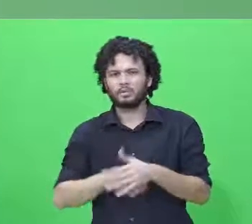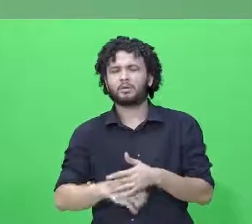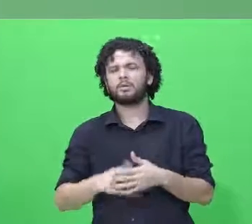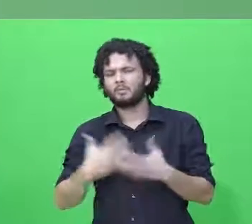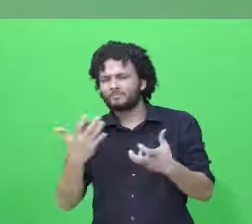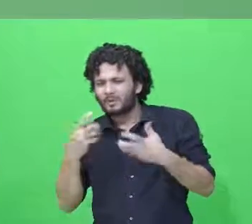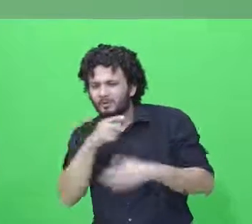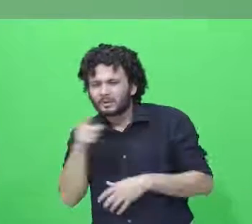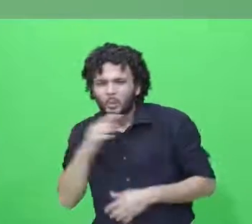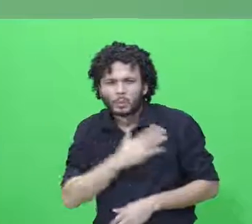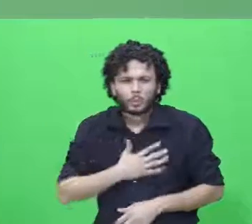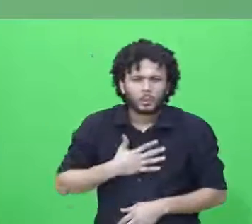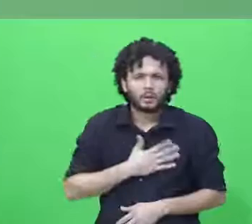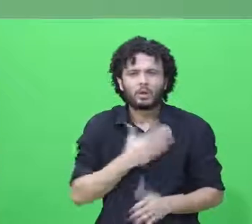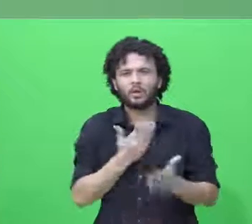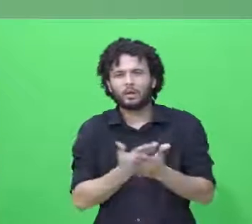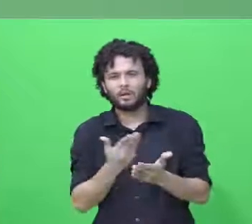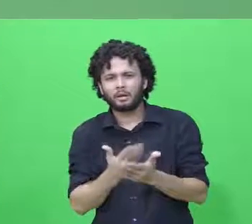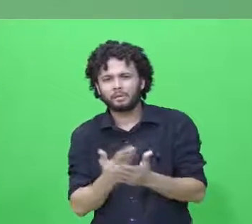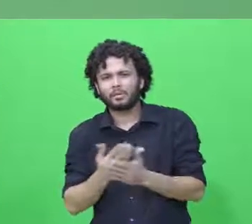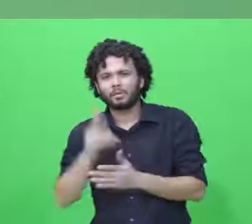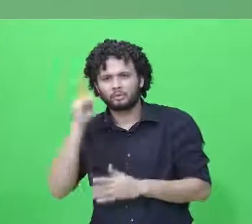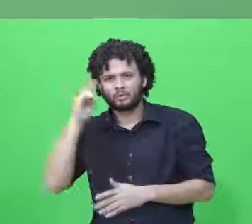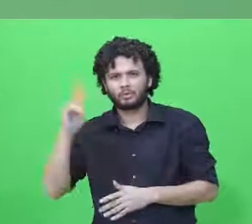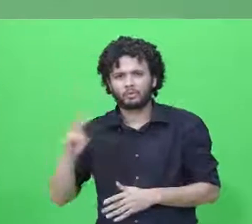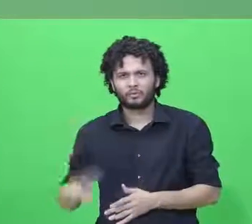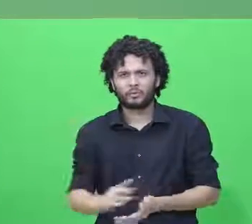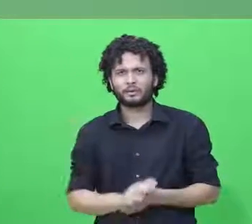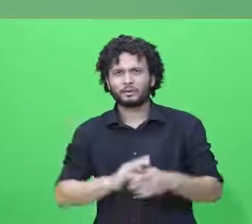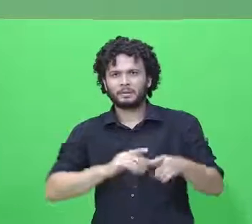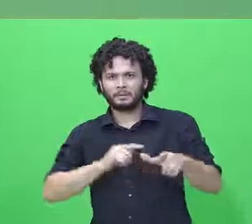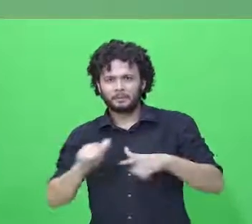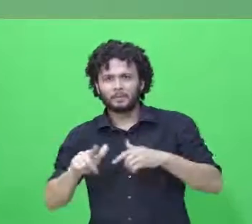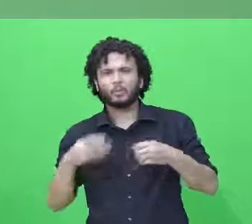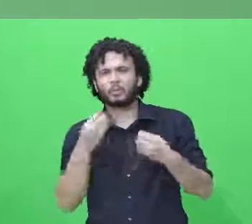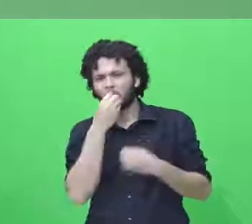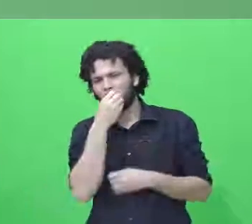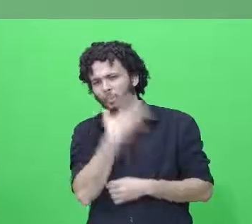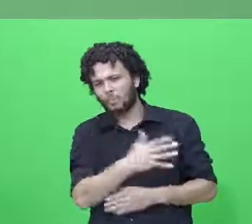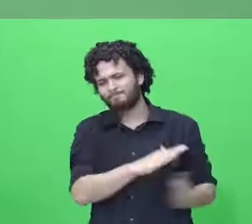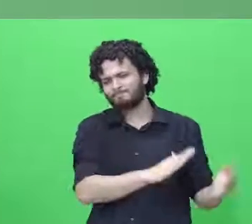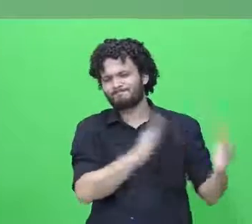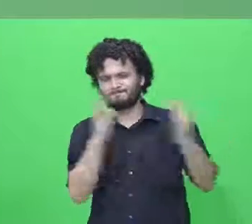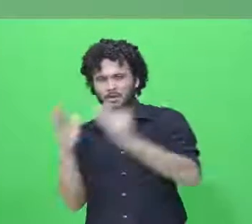vocês tenham gostado da aula de História. Trabalhamos um período grande, foram